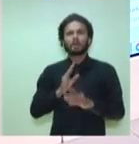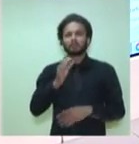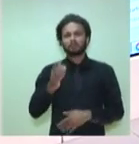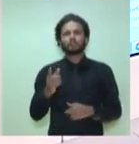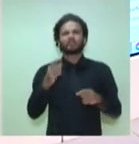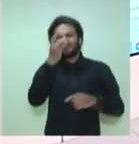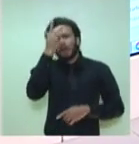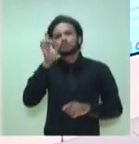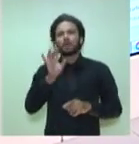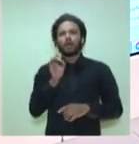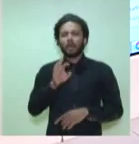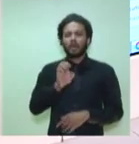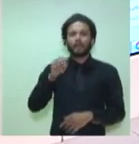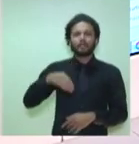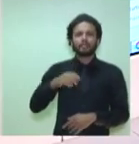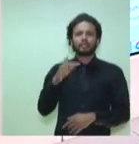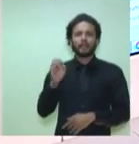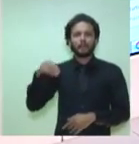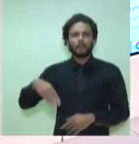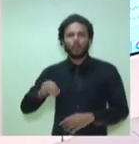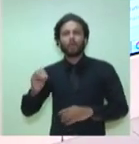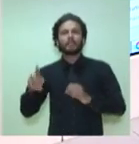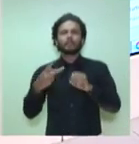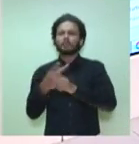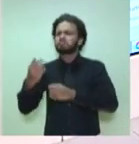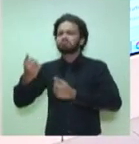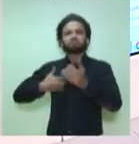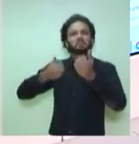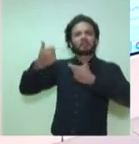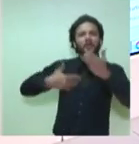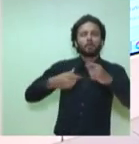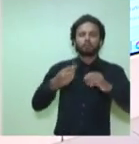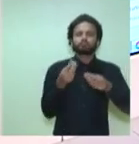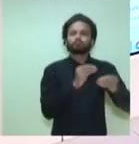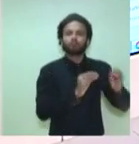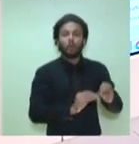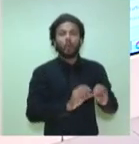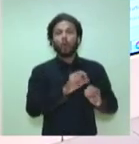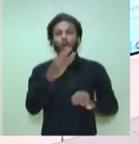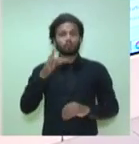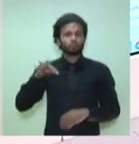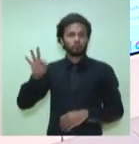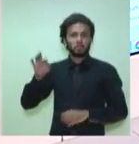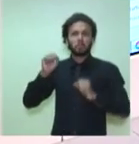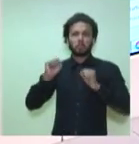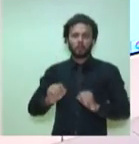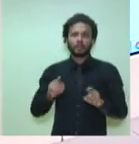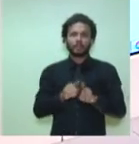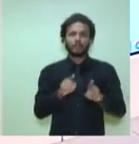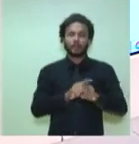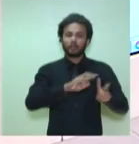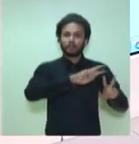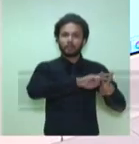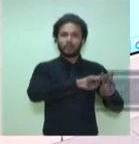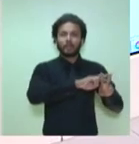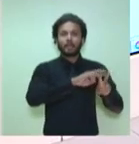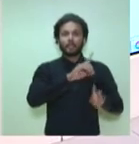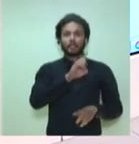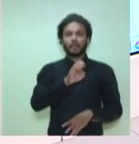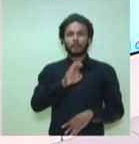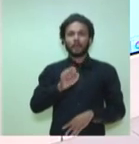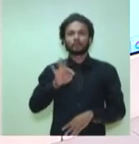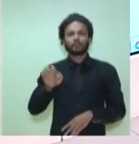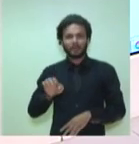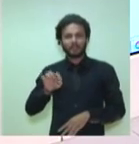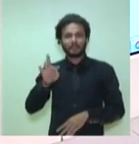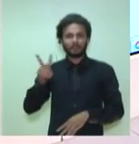Tempo e comenta sobre o debate, conta pra gente de onde você está vendo. E depois no Twitter você pode usar a hashtag